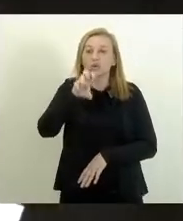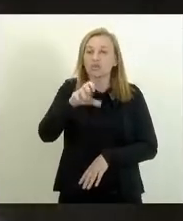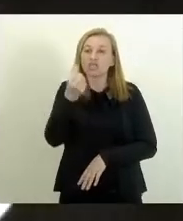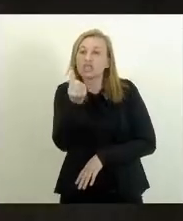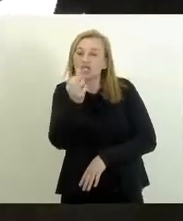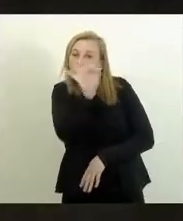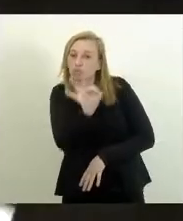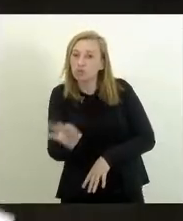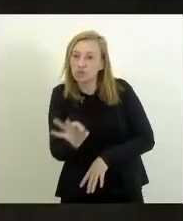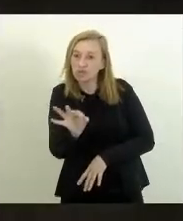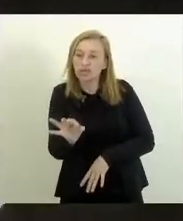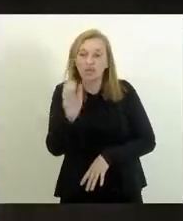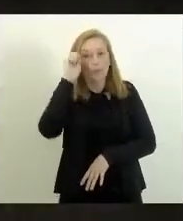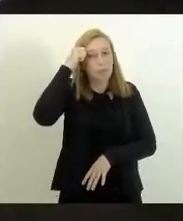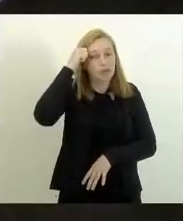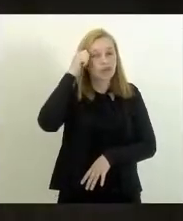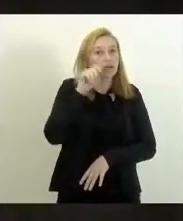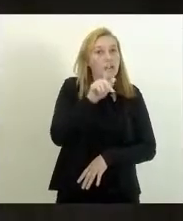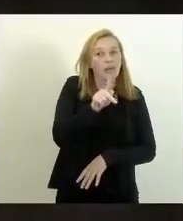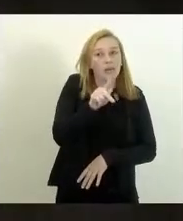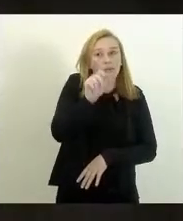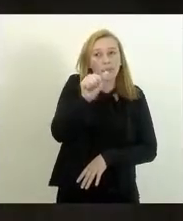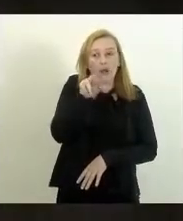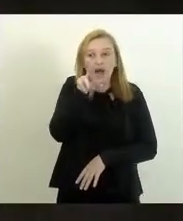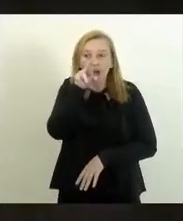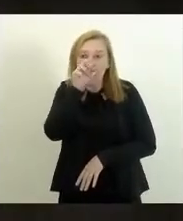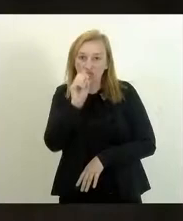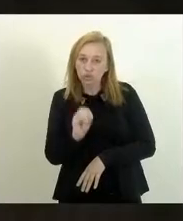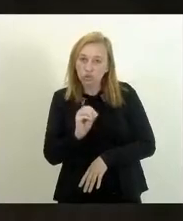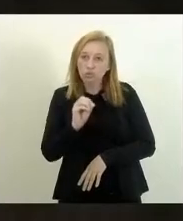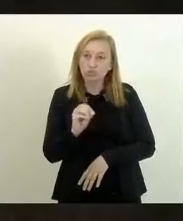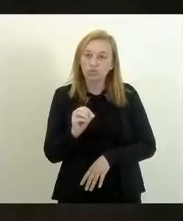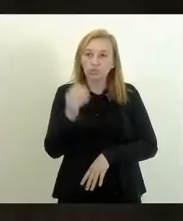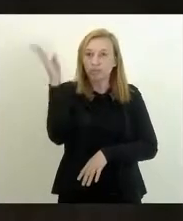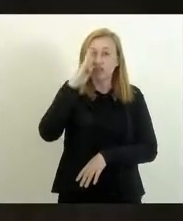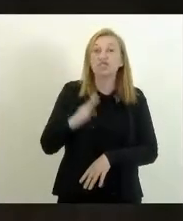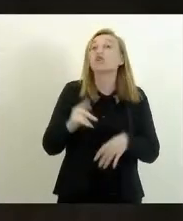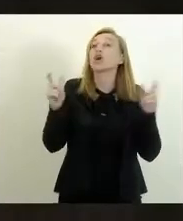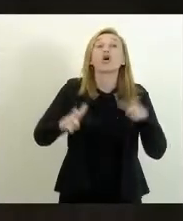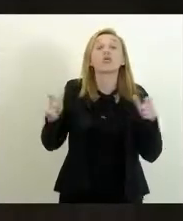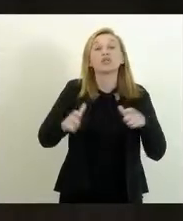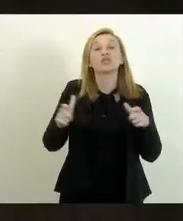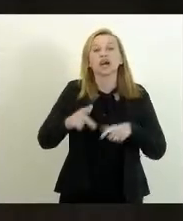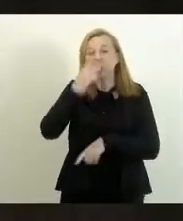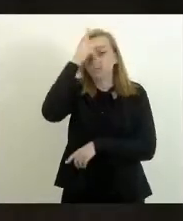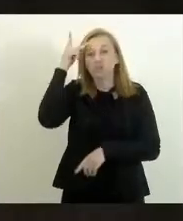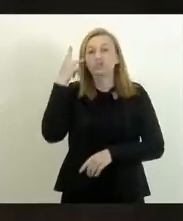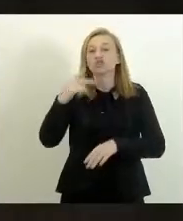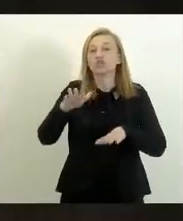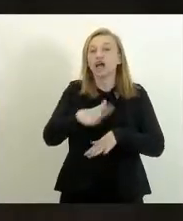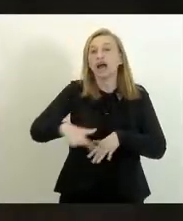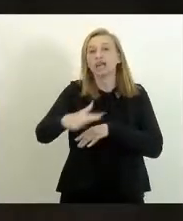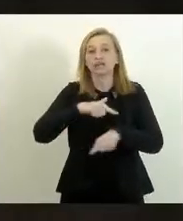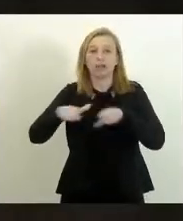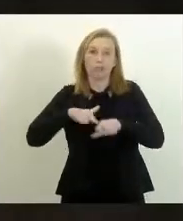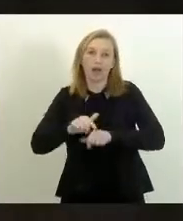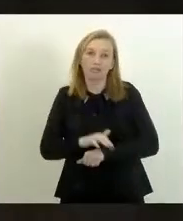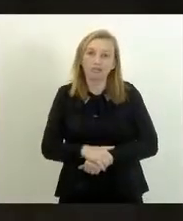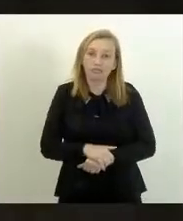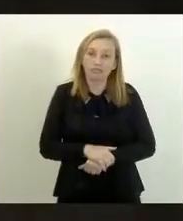56% entre pretos e pardos no Brasil, e aonde estão essas pessoas que não no mercado do trabalho, que não